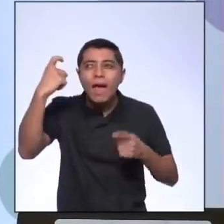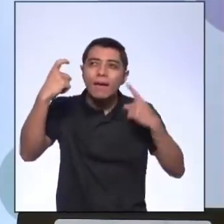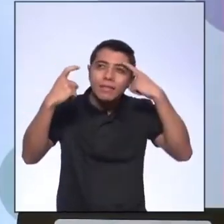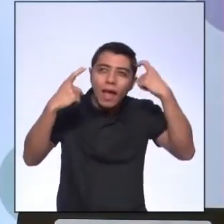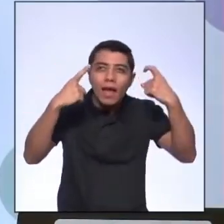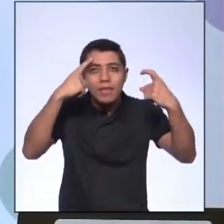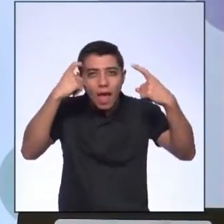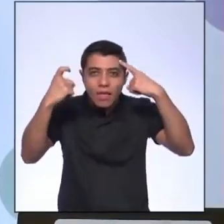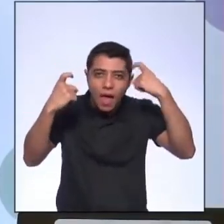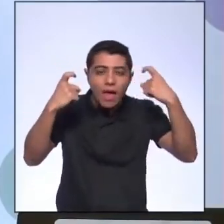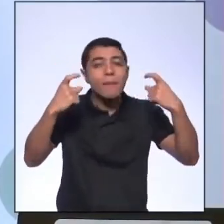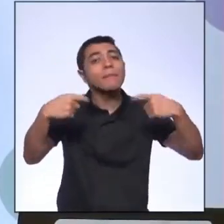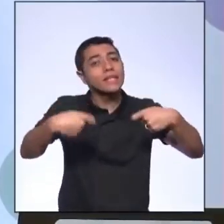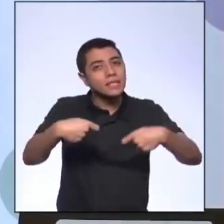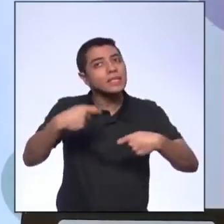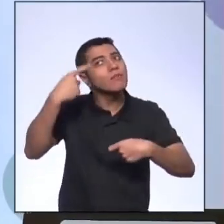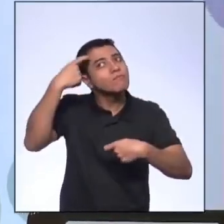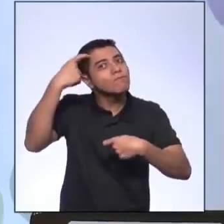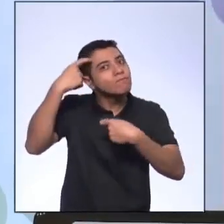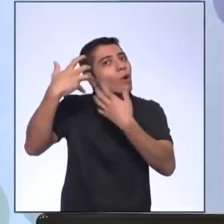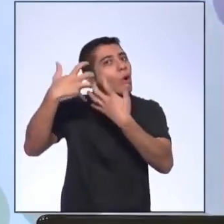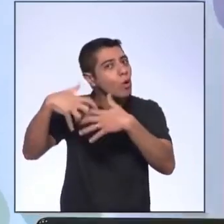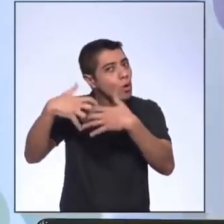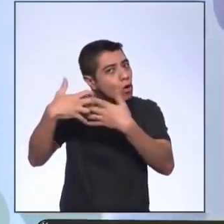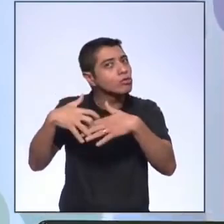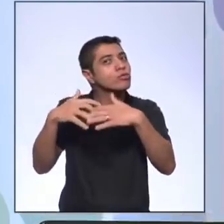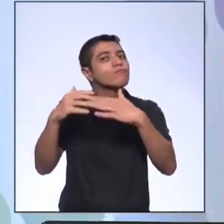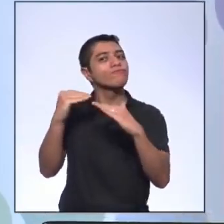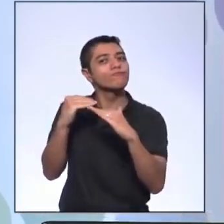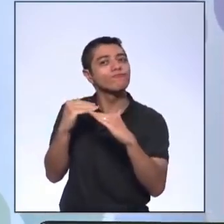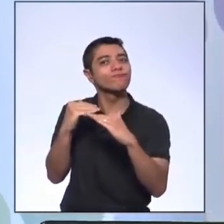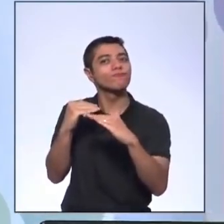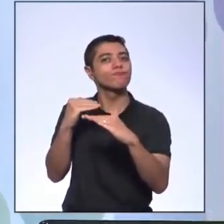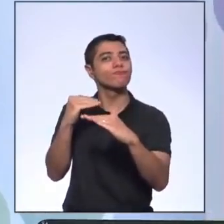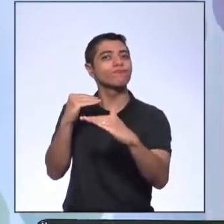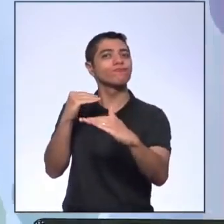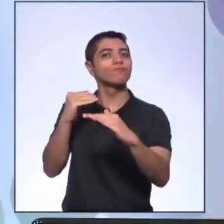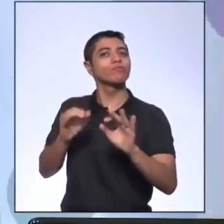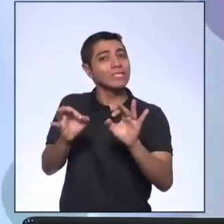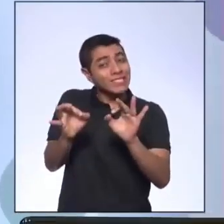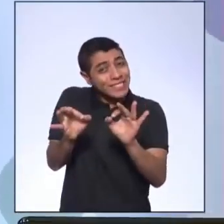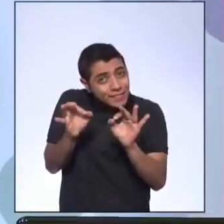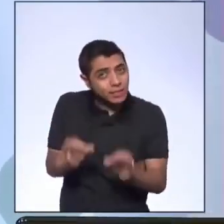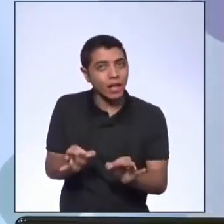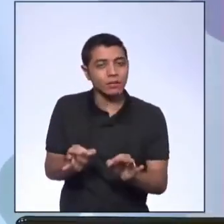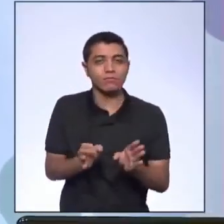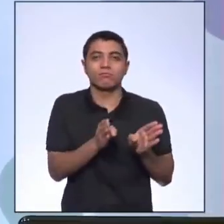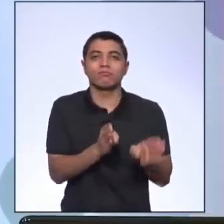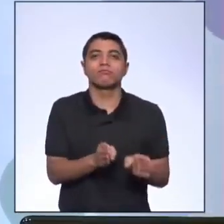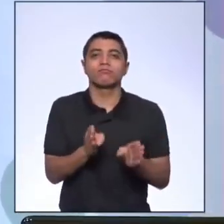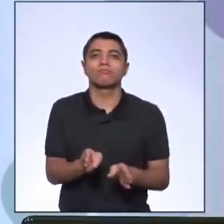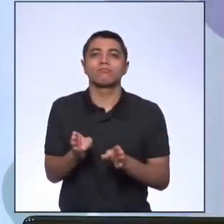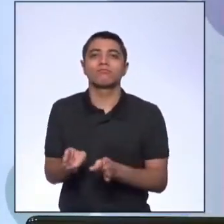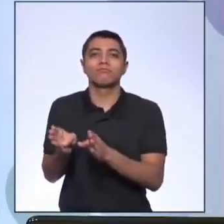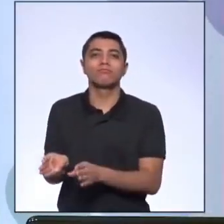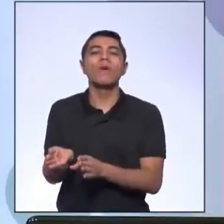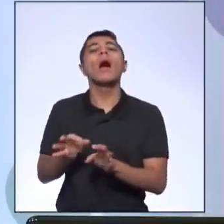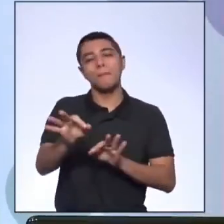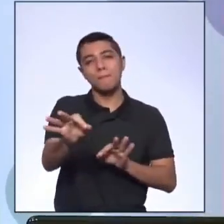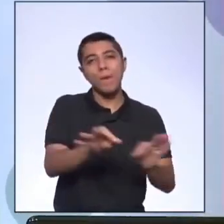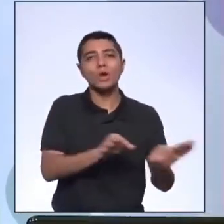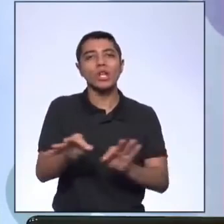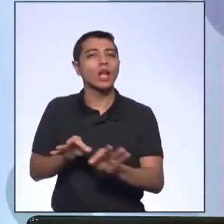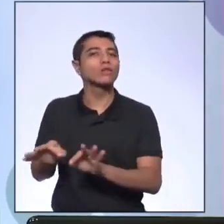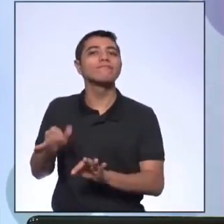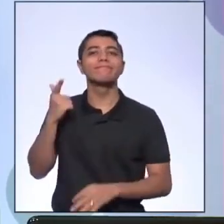de maneira lógica, coerente, racional, linear, para que eu consiga, então, realizar aquele projeto.